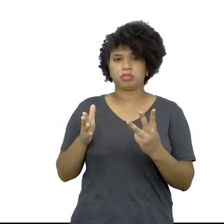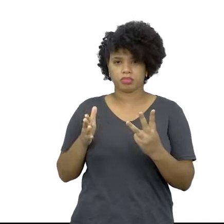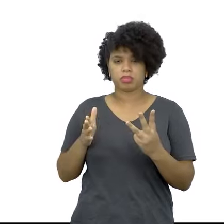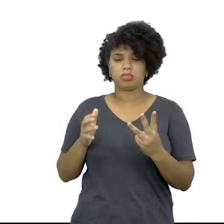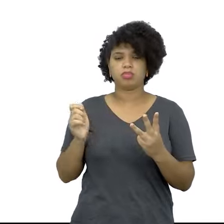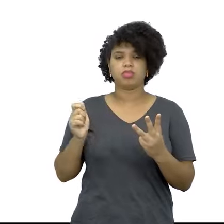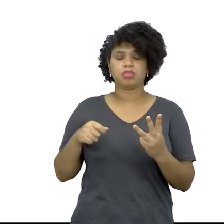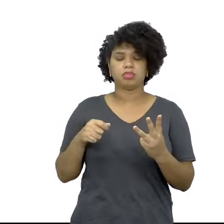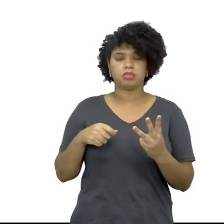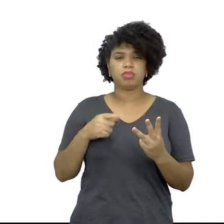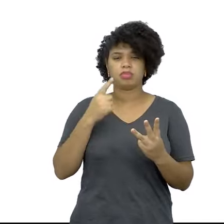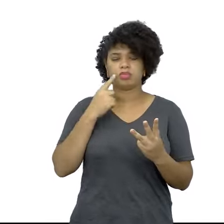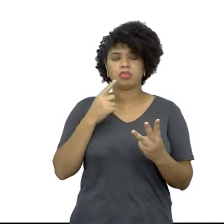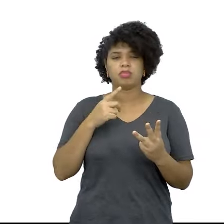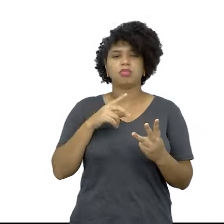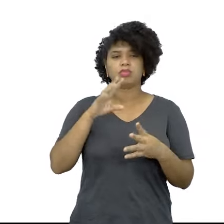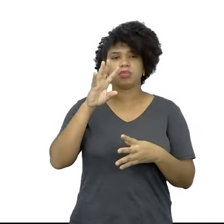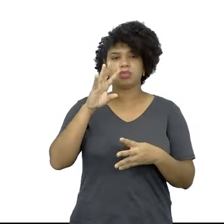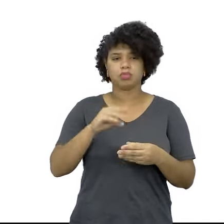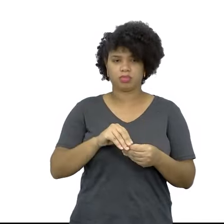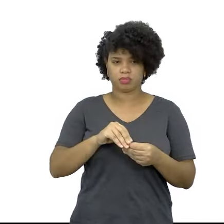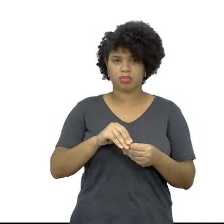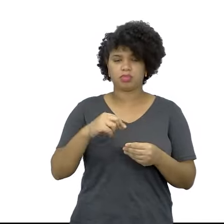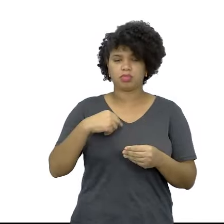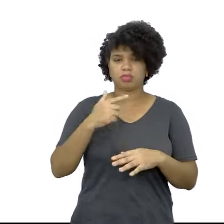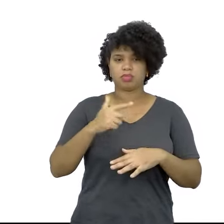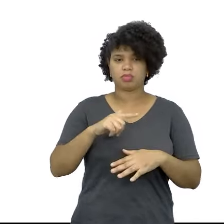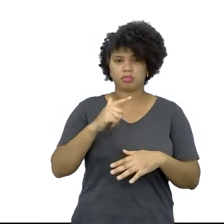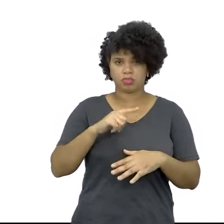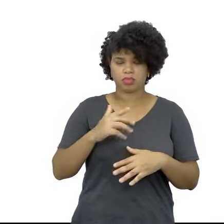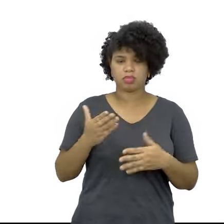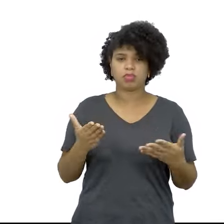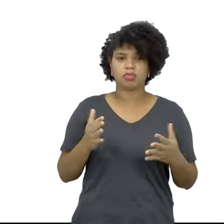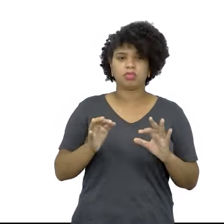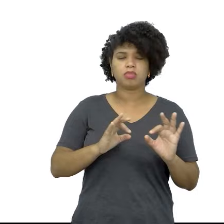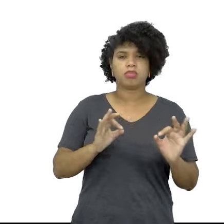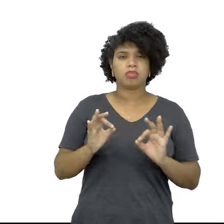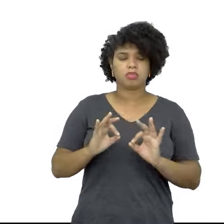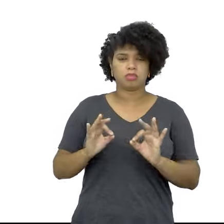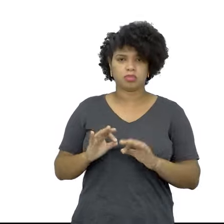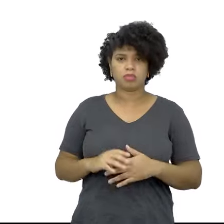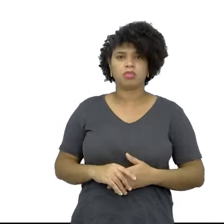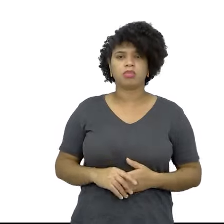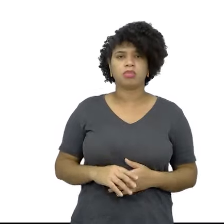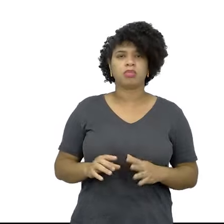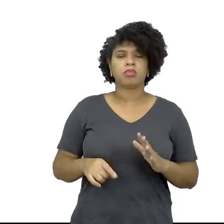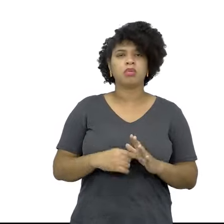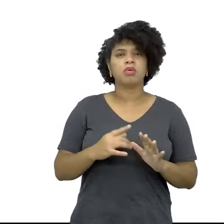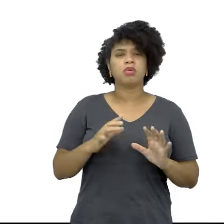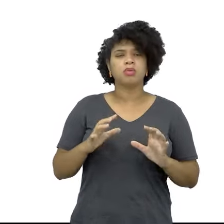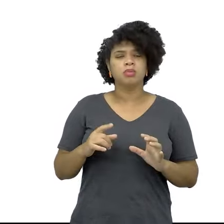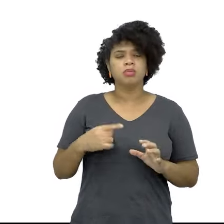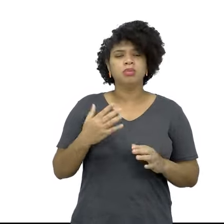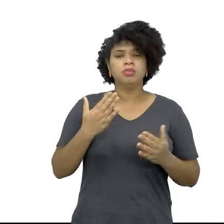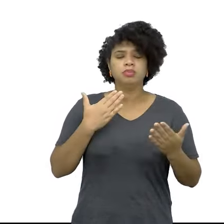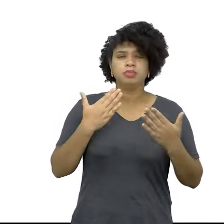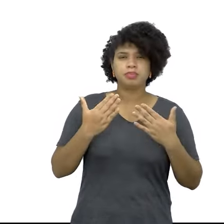ver sucintamente essa organização do nosso encontro. Então, no primeiro momento, nós vamos